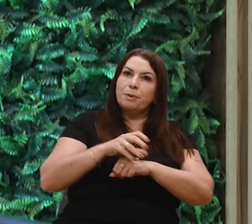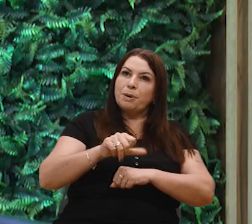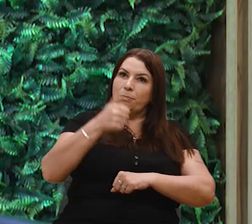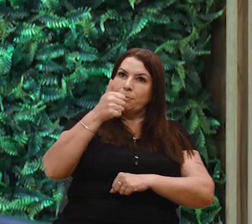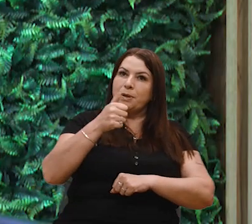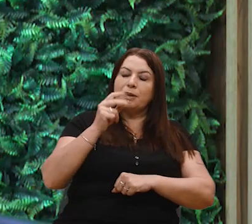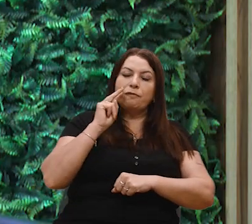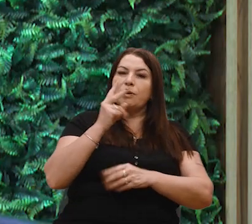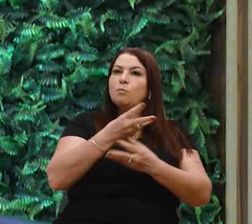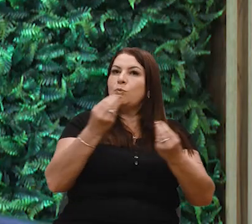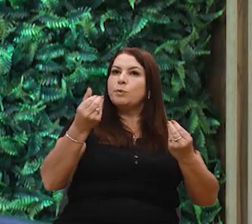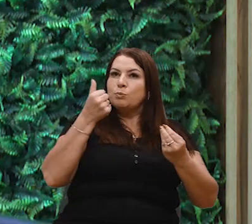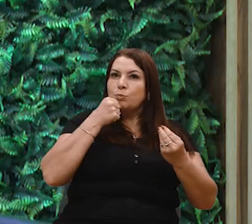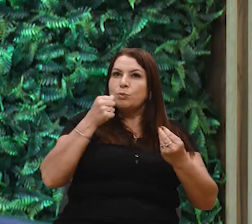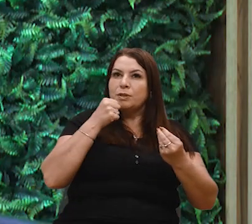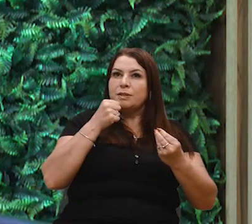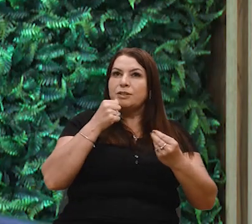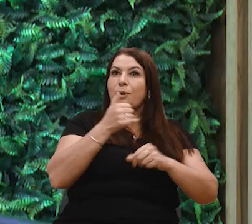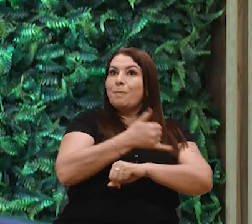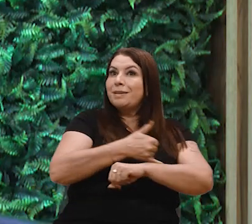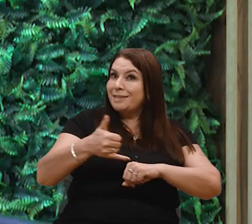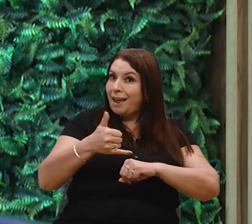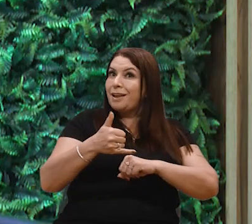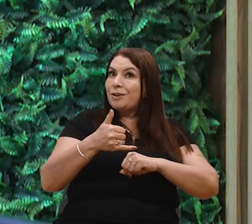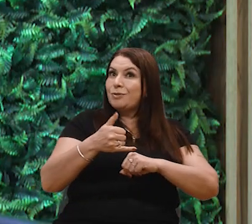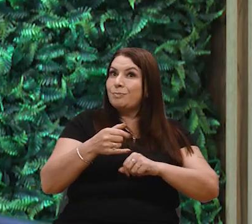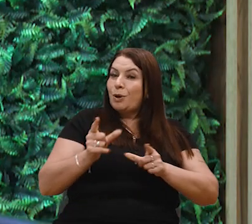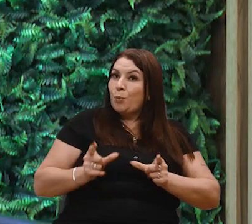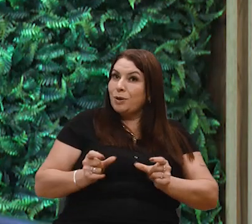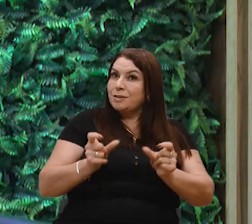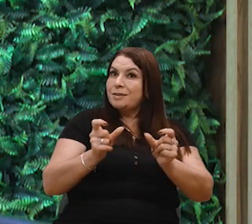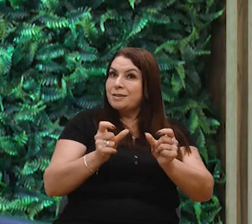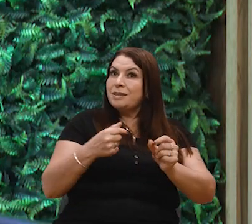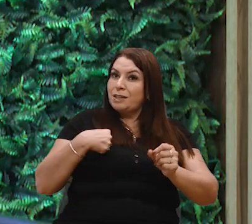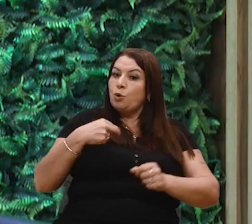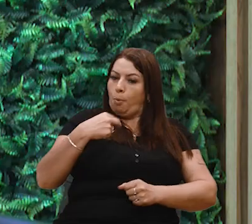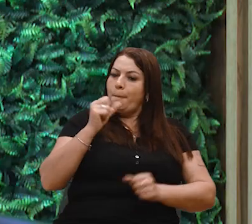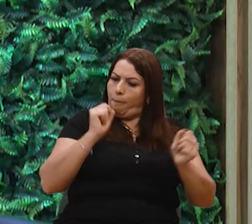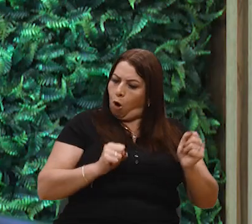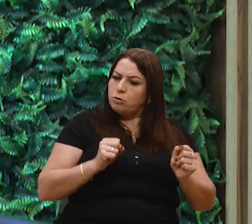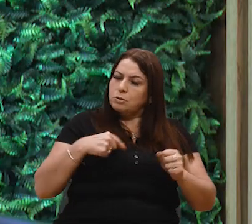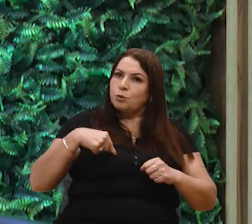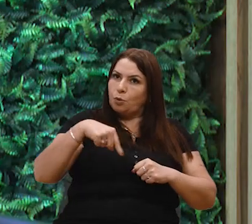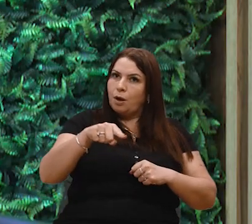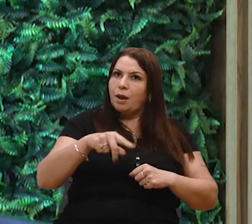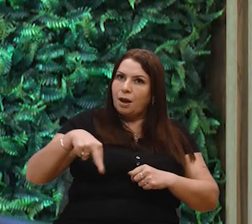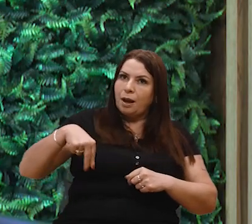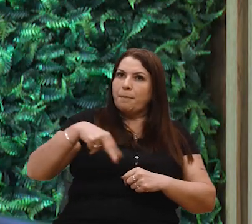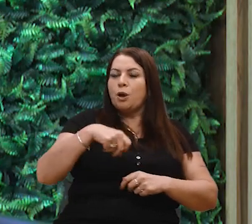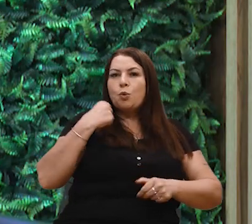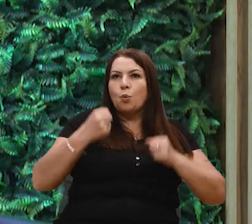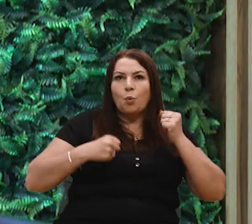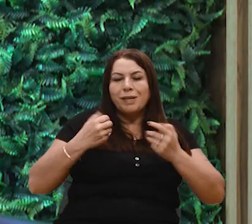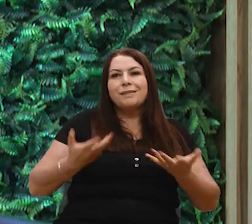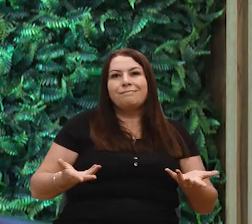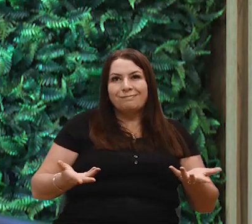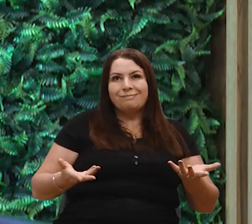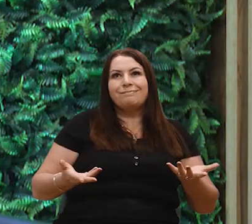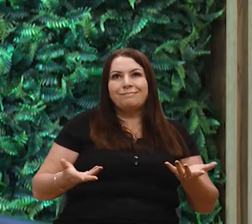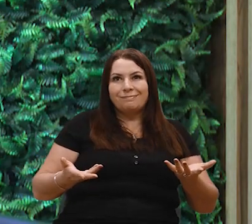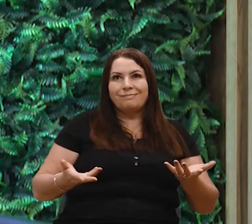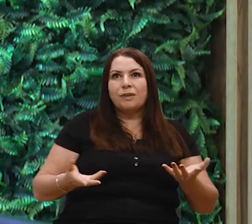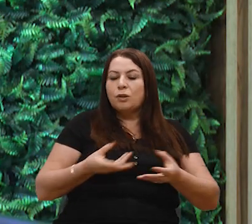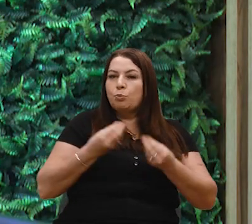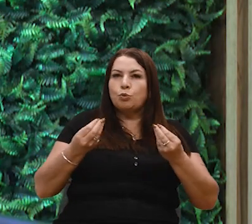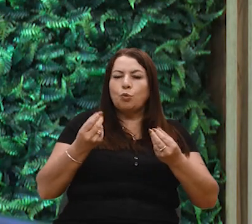eu participei da primeira e ver muitas mulheres que passaram pelo câncer. Eu posso, e eu tô lá caminhando ou Sim, correndo.